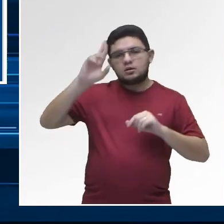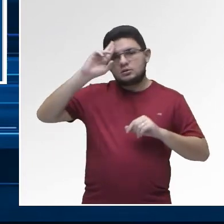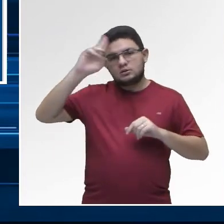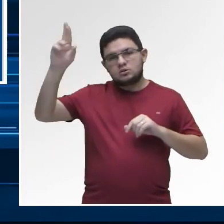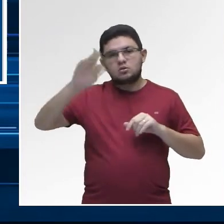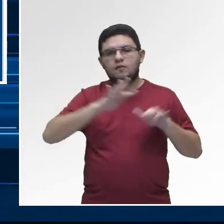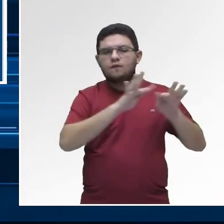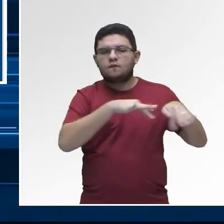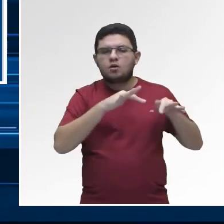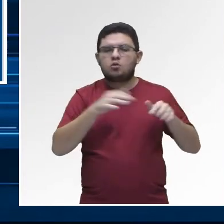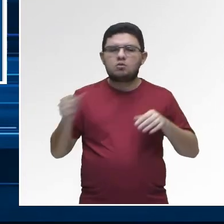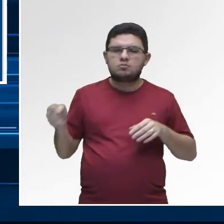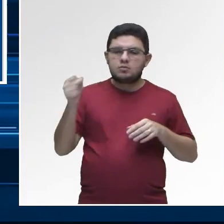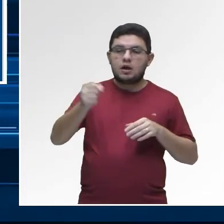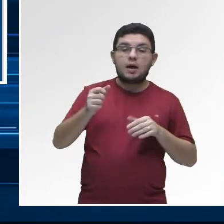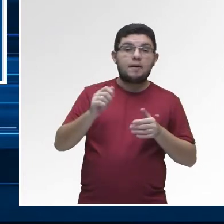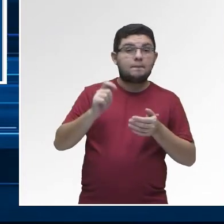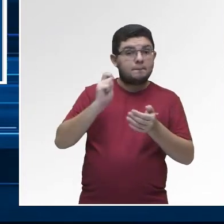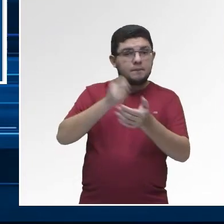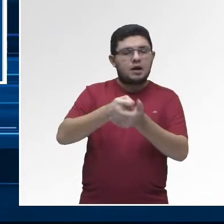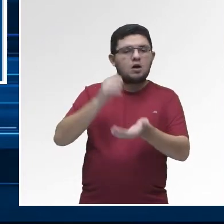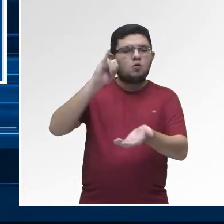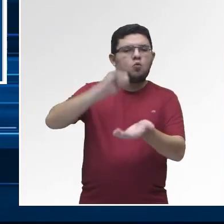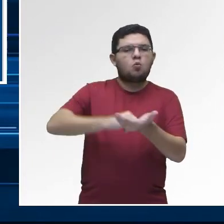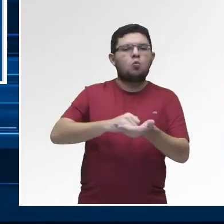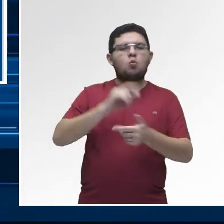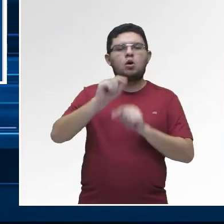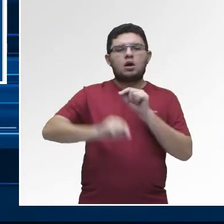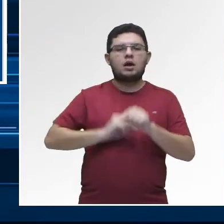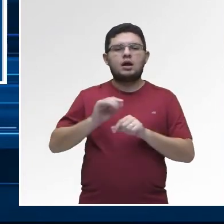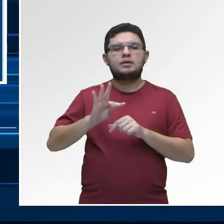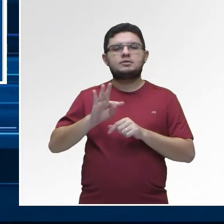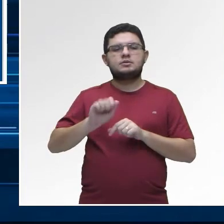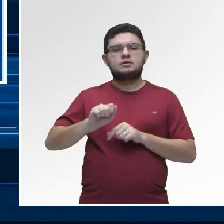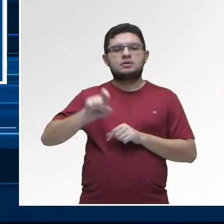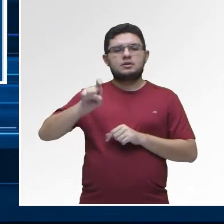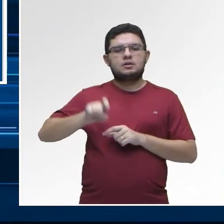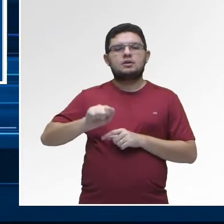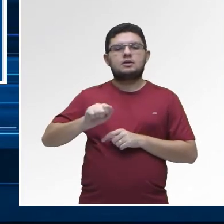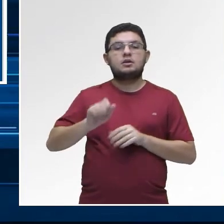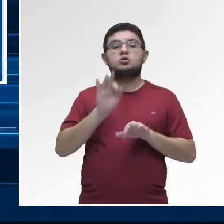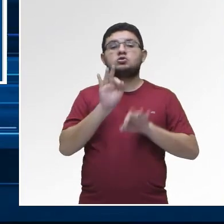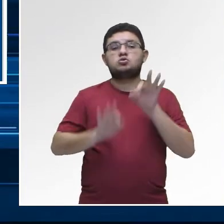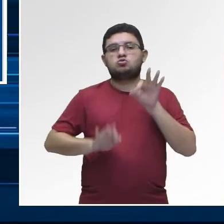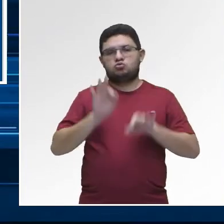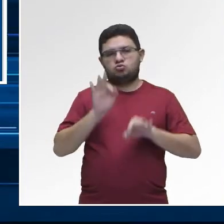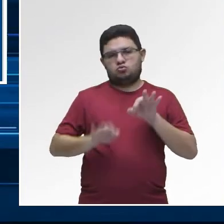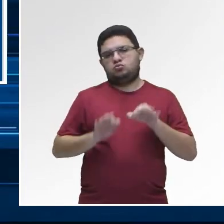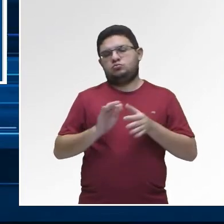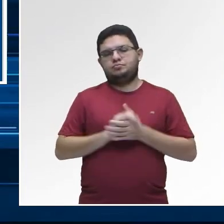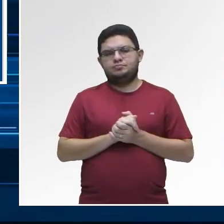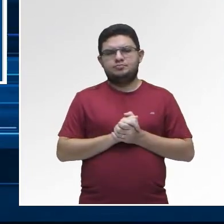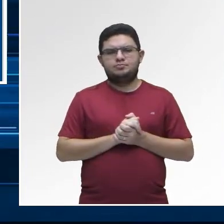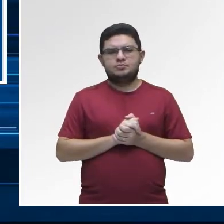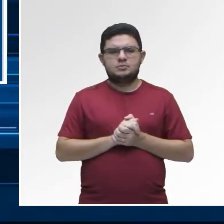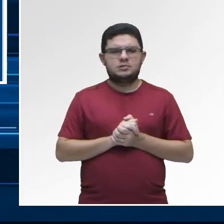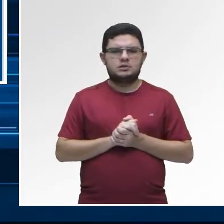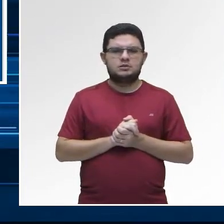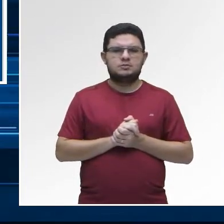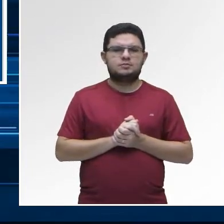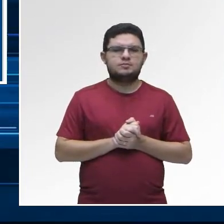tinha que pagar o imposto, é chamado de taxa de justiça. Vejam lá. Então, de todo jeito, você estava amarrado aí na